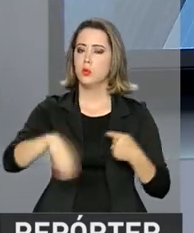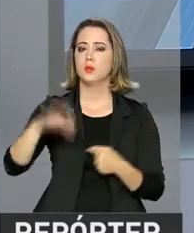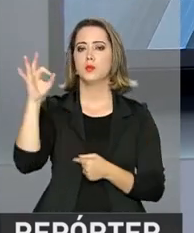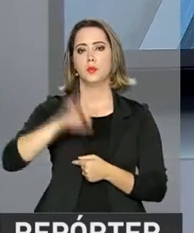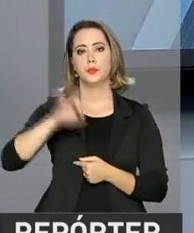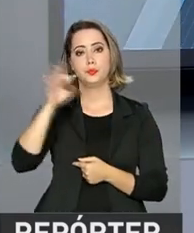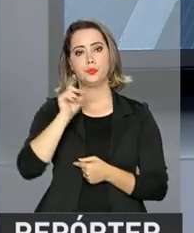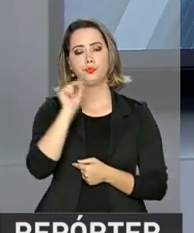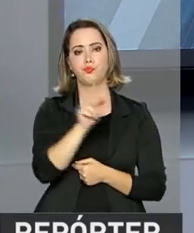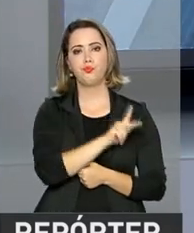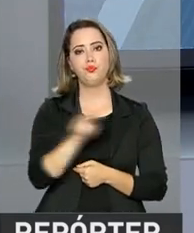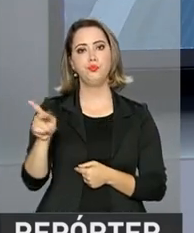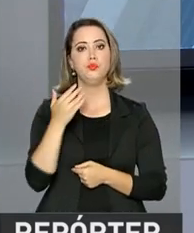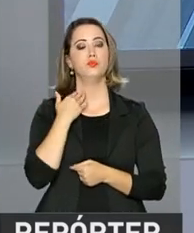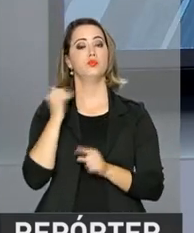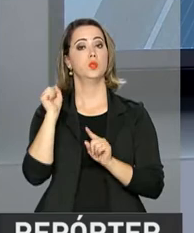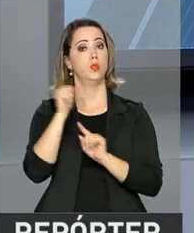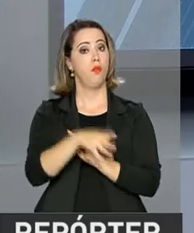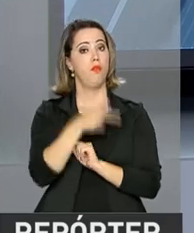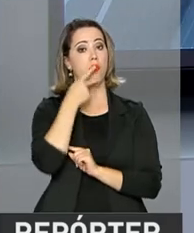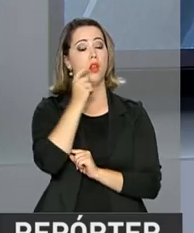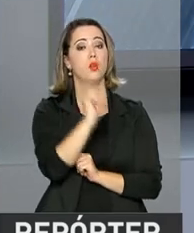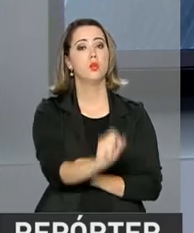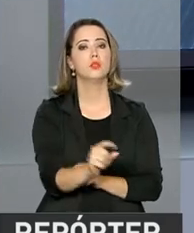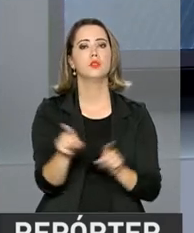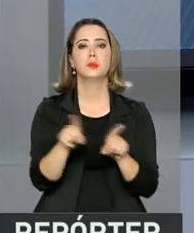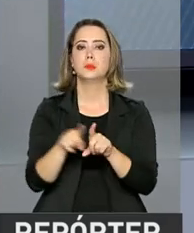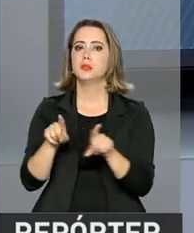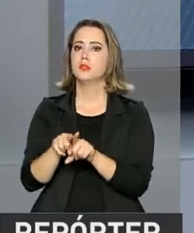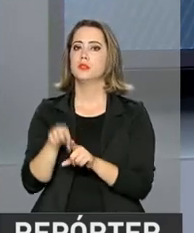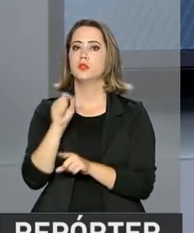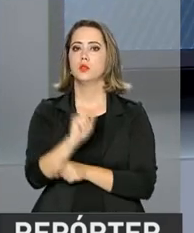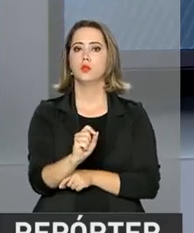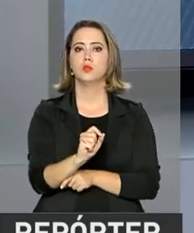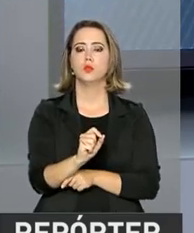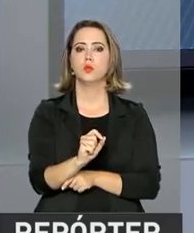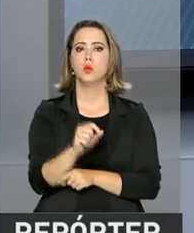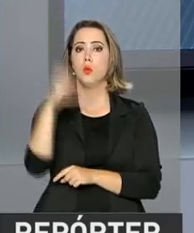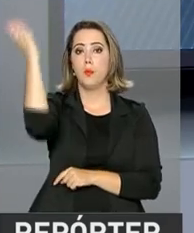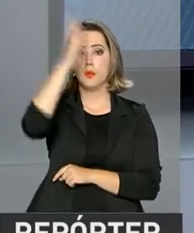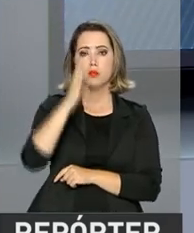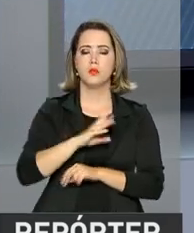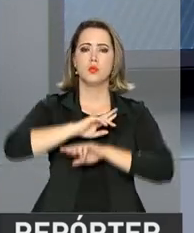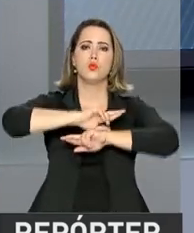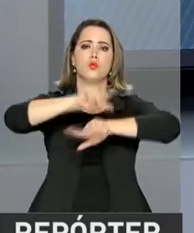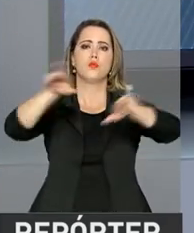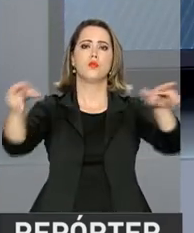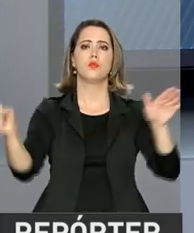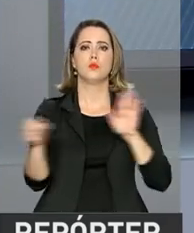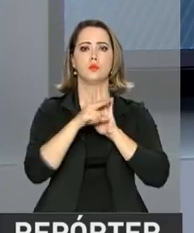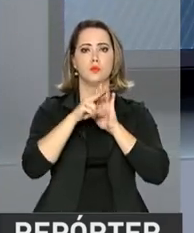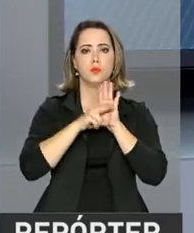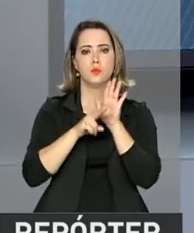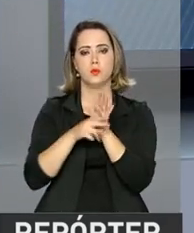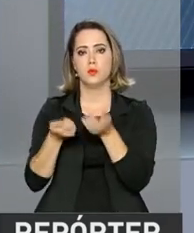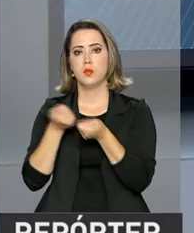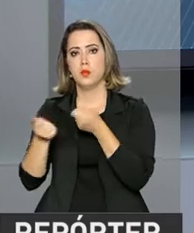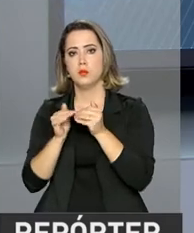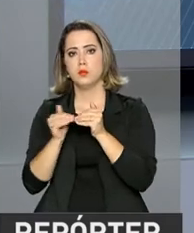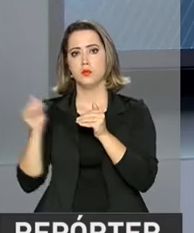cento o presidente do banco central disse ainda para os investidores que no brasil várias reformas e ajustes